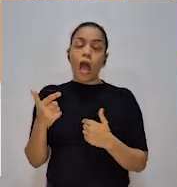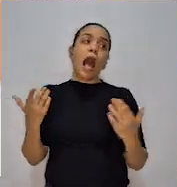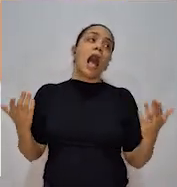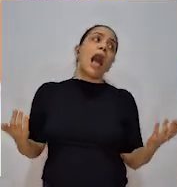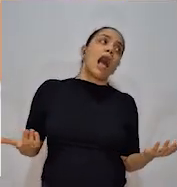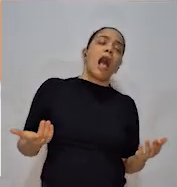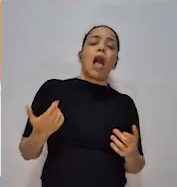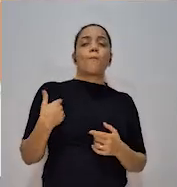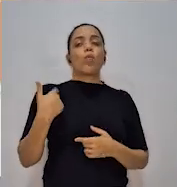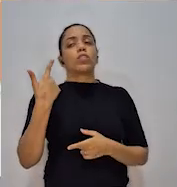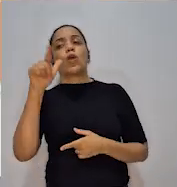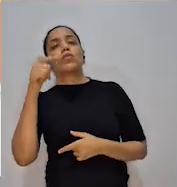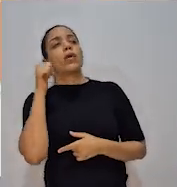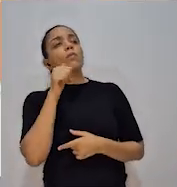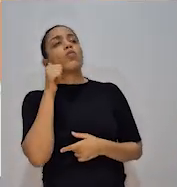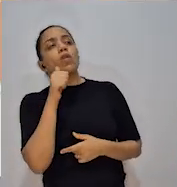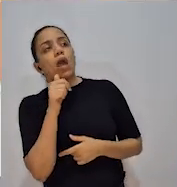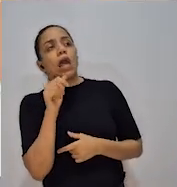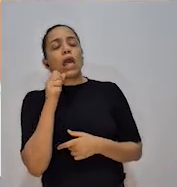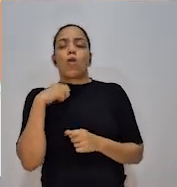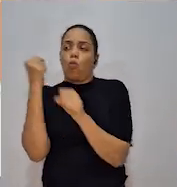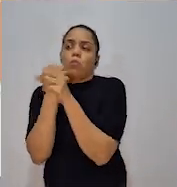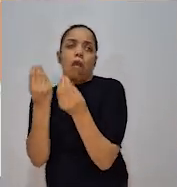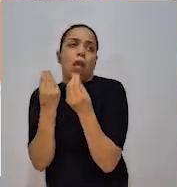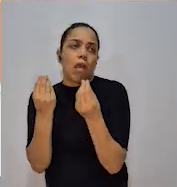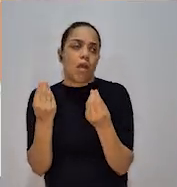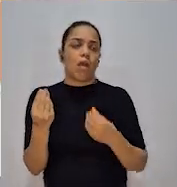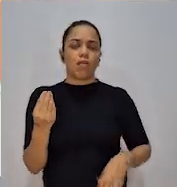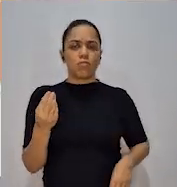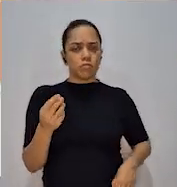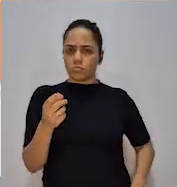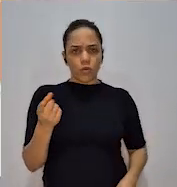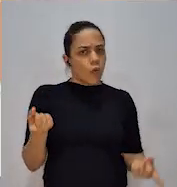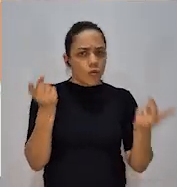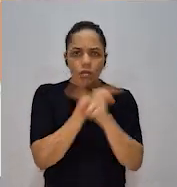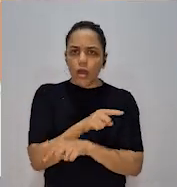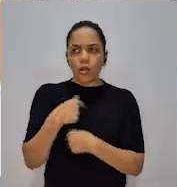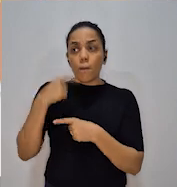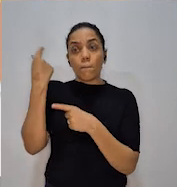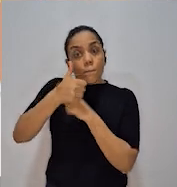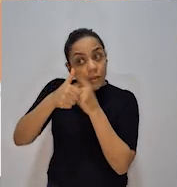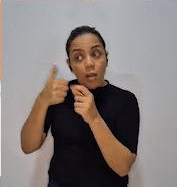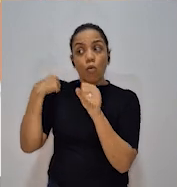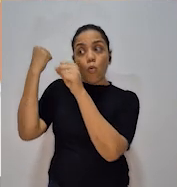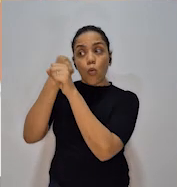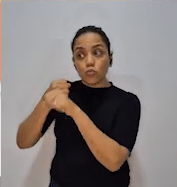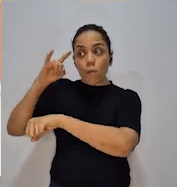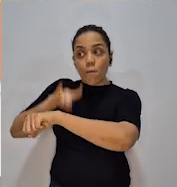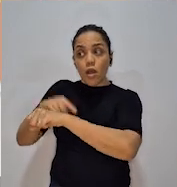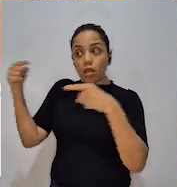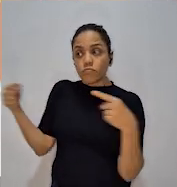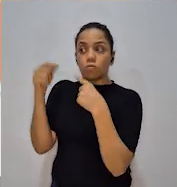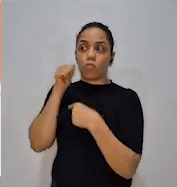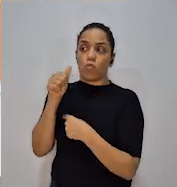eu construo. Mas é justamente o contrário. Se eu não construir, eu não vou ter. Percebe? Porque é uma ação afirmativa, é uma ação intencional.